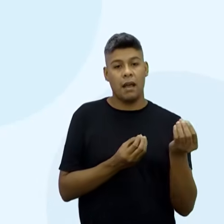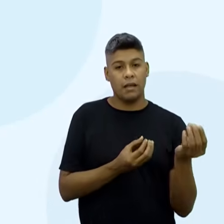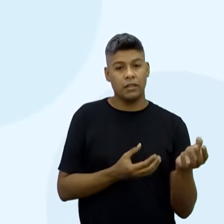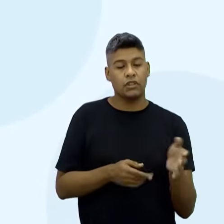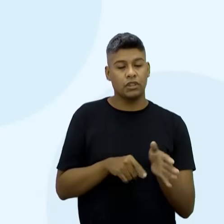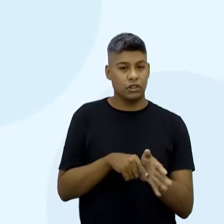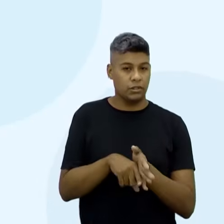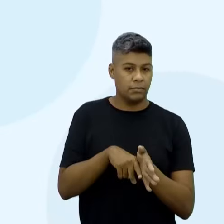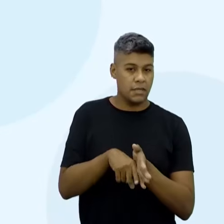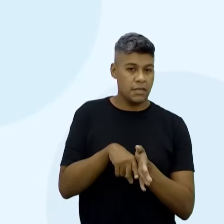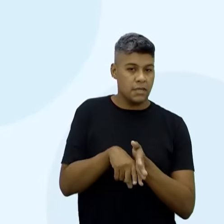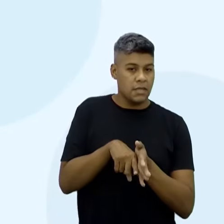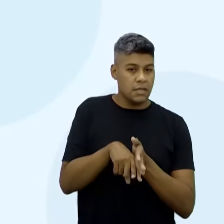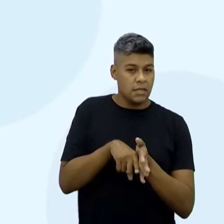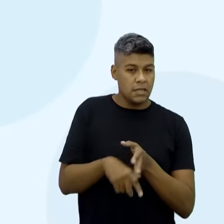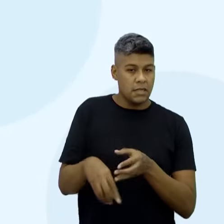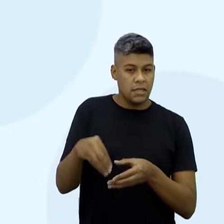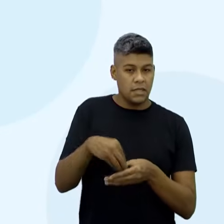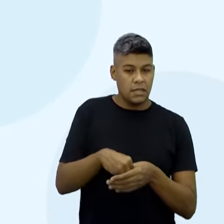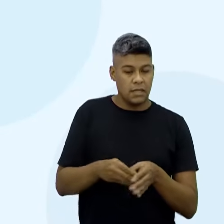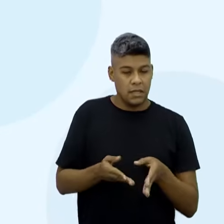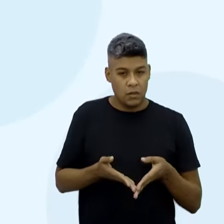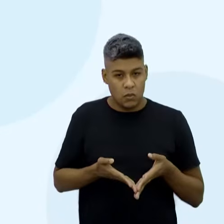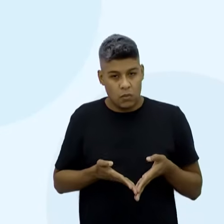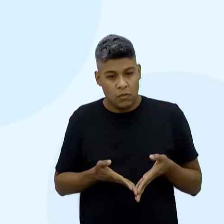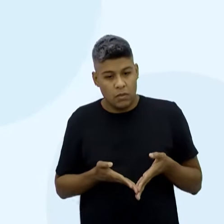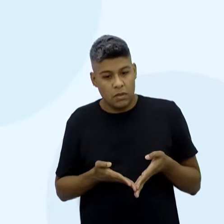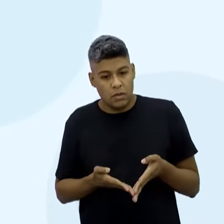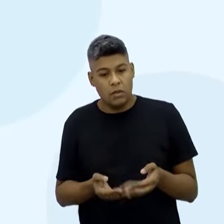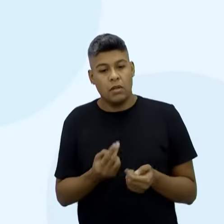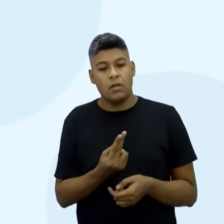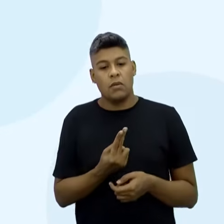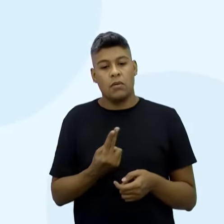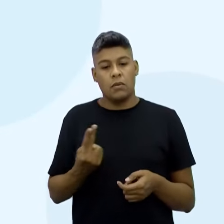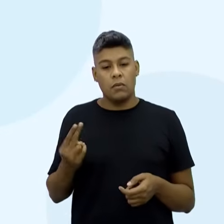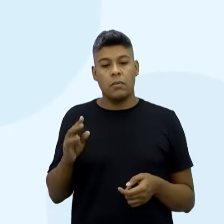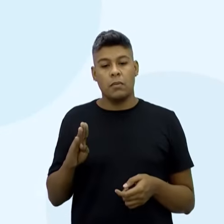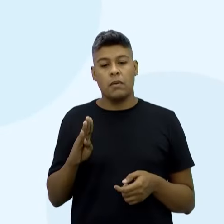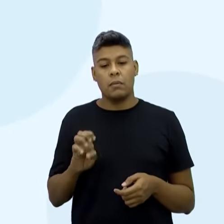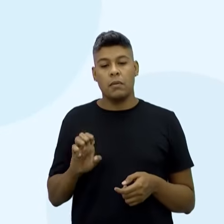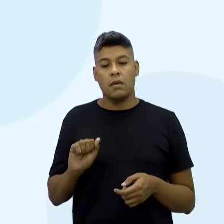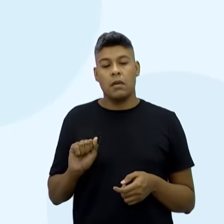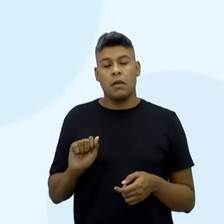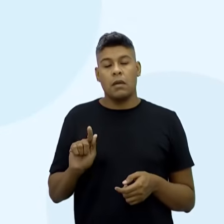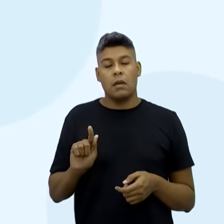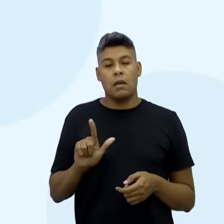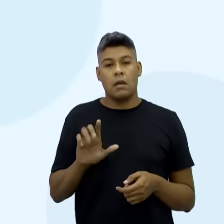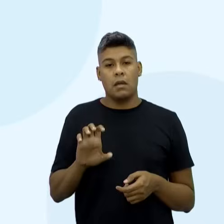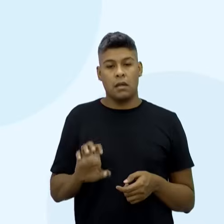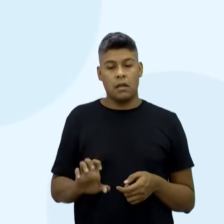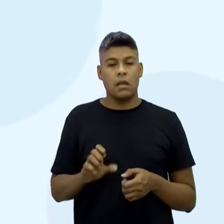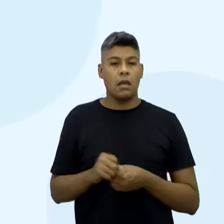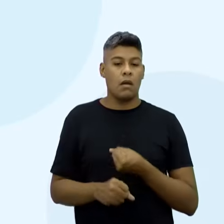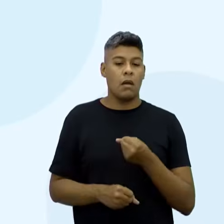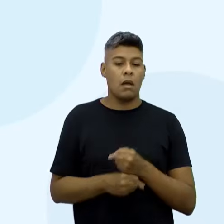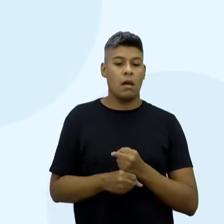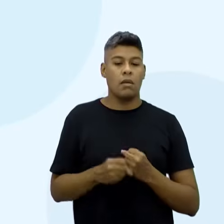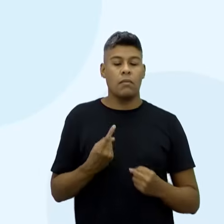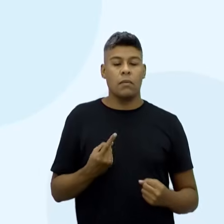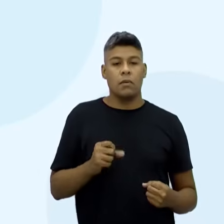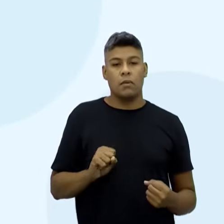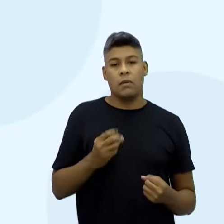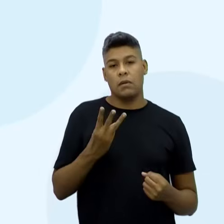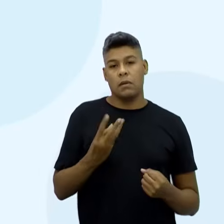de pesquisa a bordo de uma embarcação chamada ali de Beagle em 1830. E